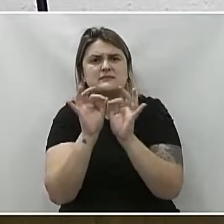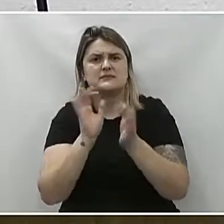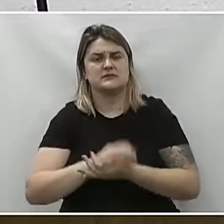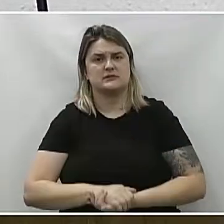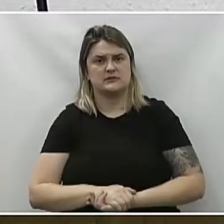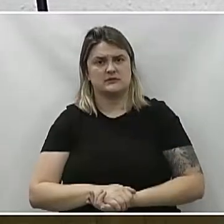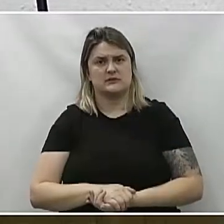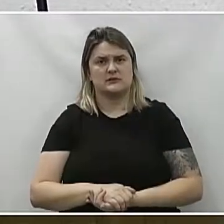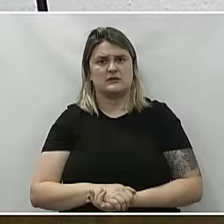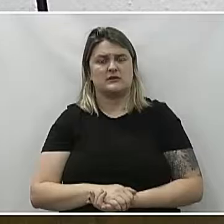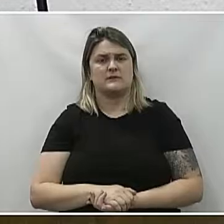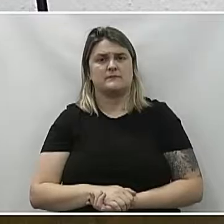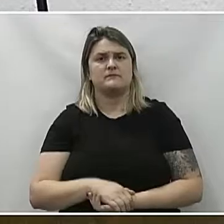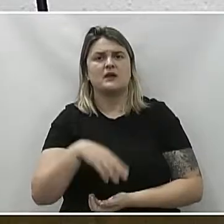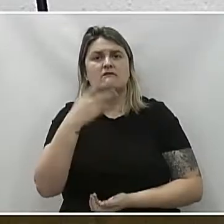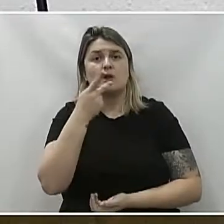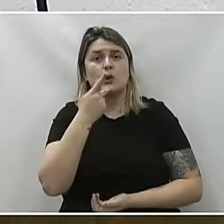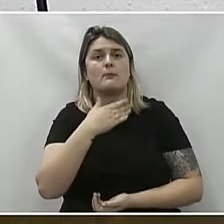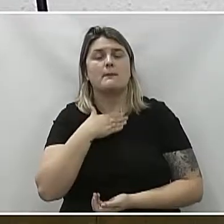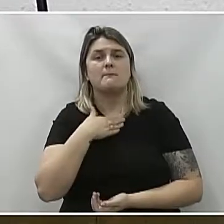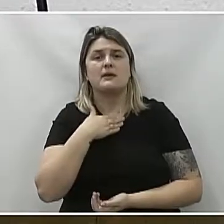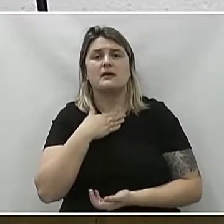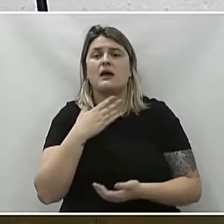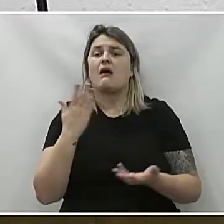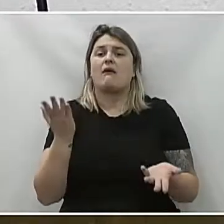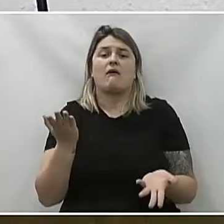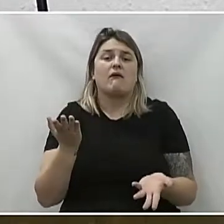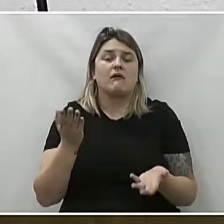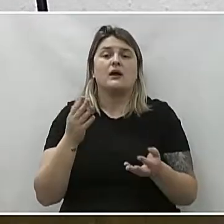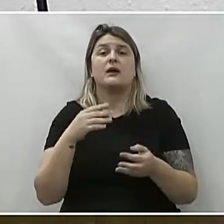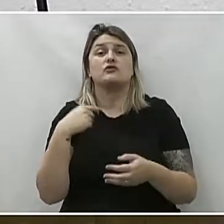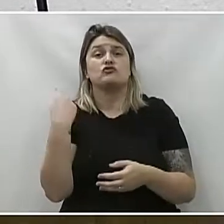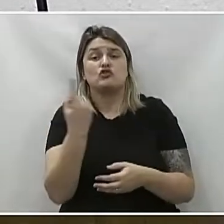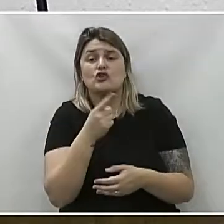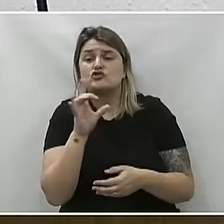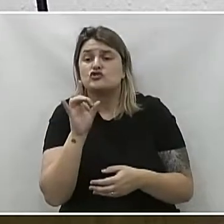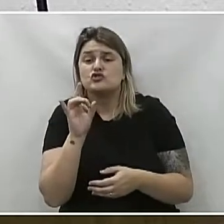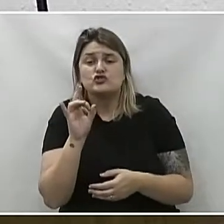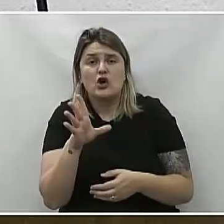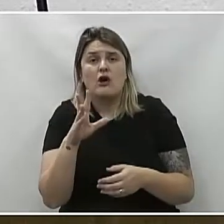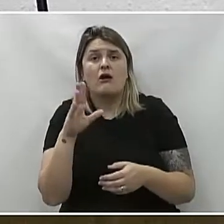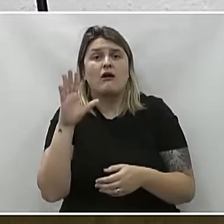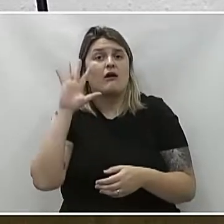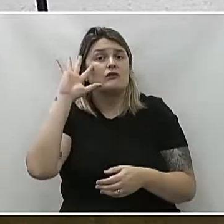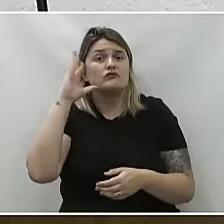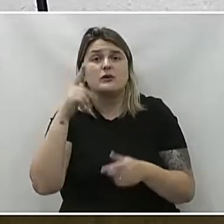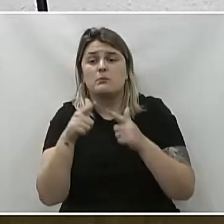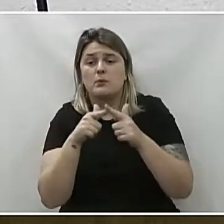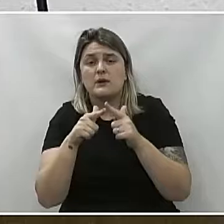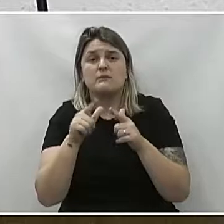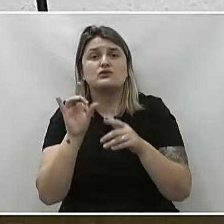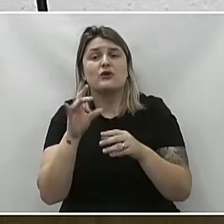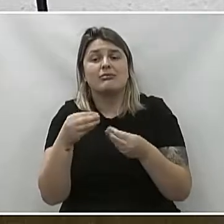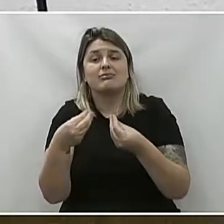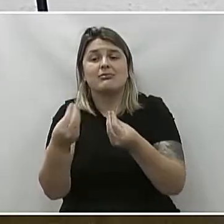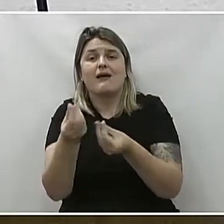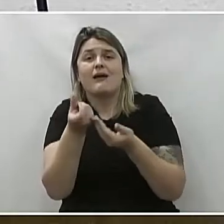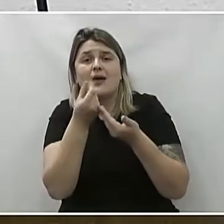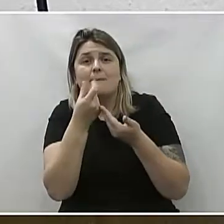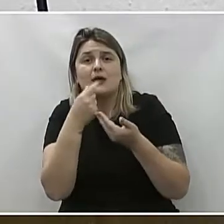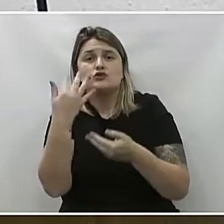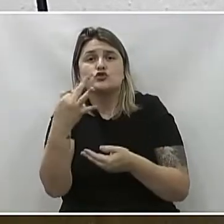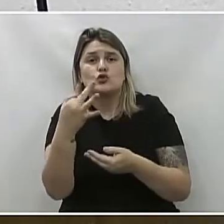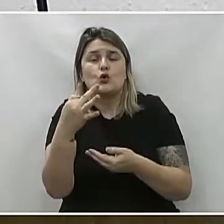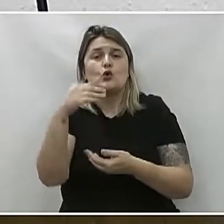incêndio? Eles falarem assim para você, nós estamos aqui só para apagar incêndio. É um remédio para dor, um